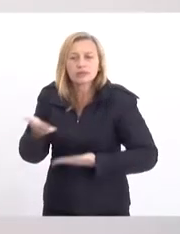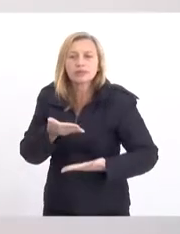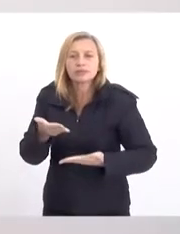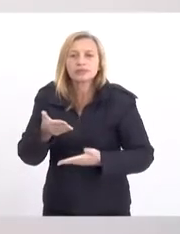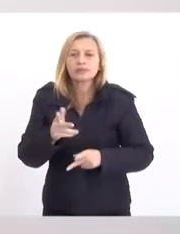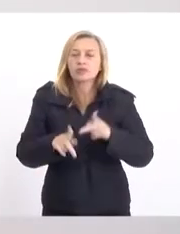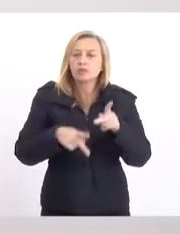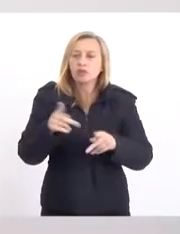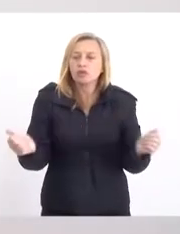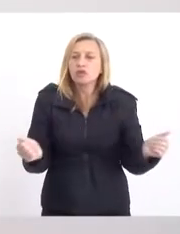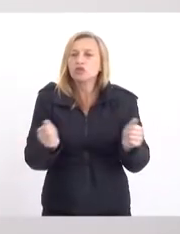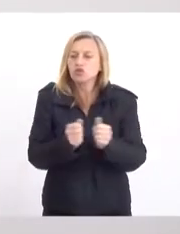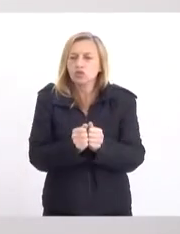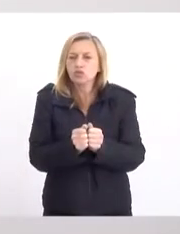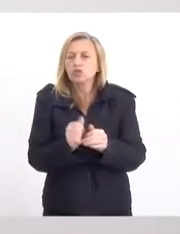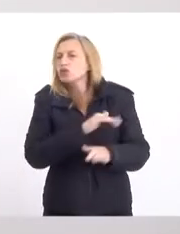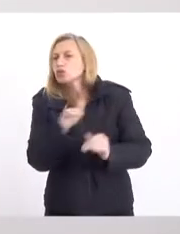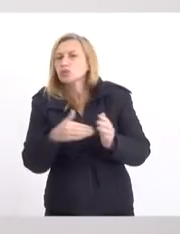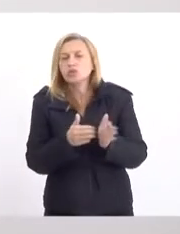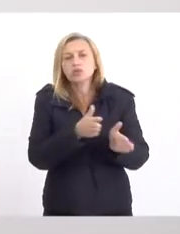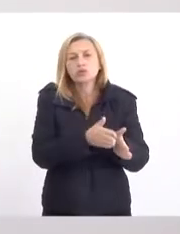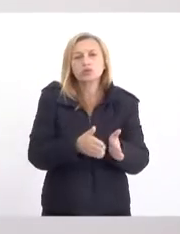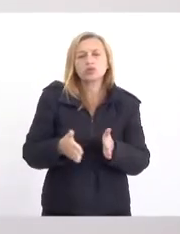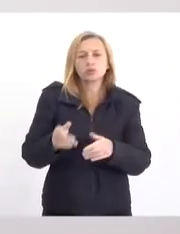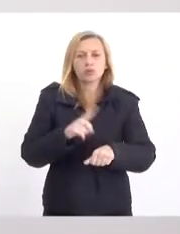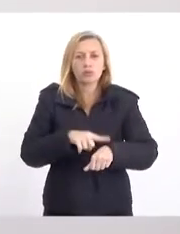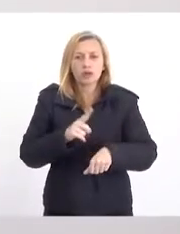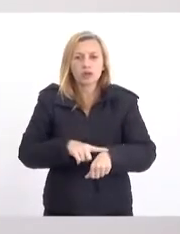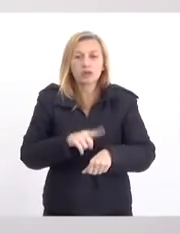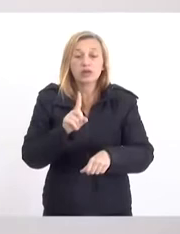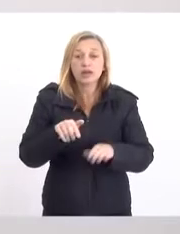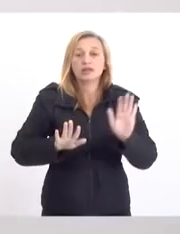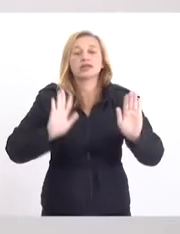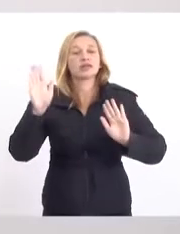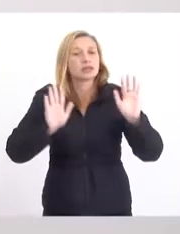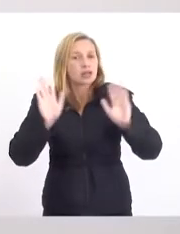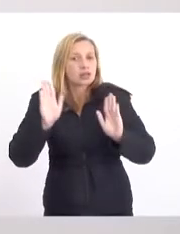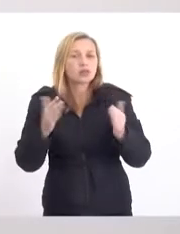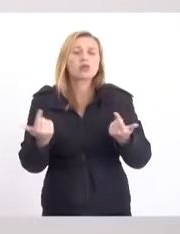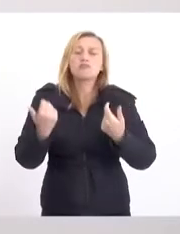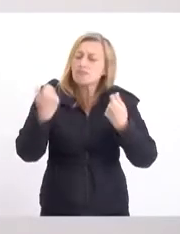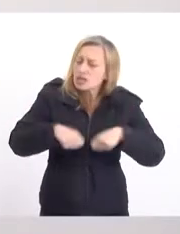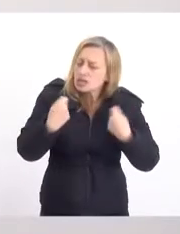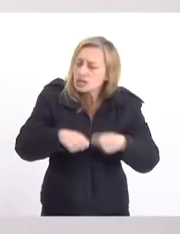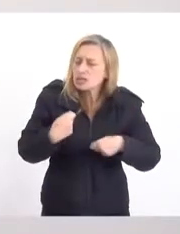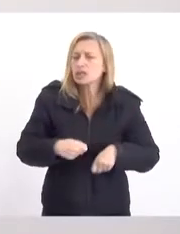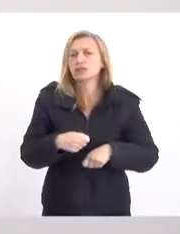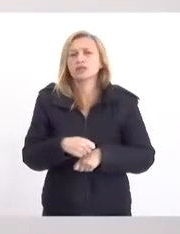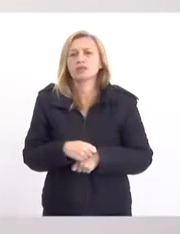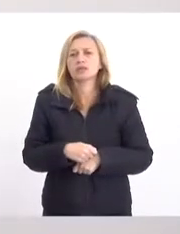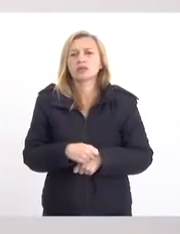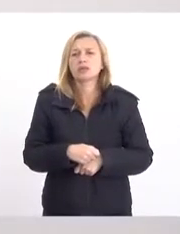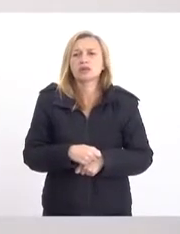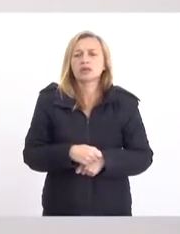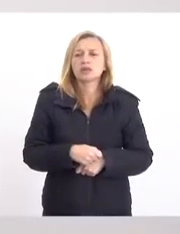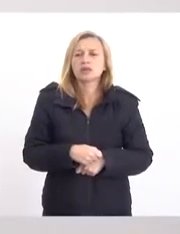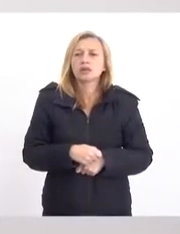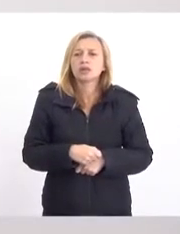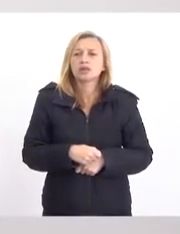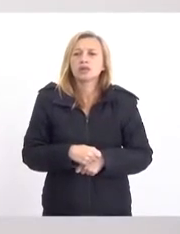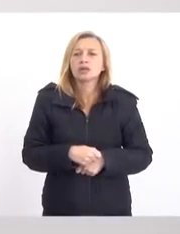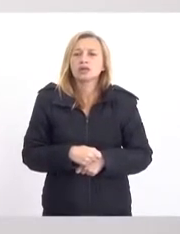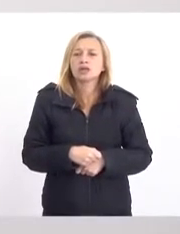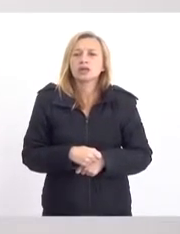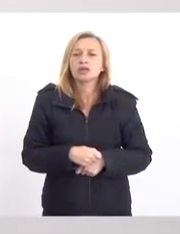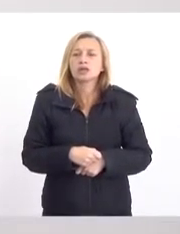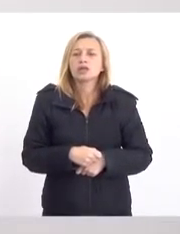popular esteja colocada em todos esses processos. Então, essas licitações precisam estar a par de